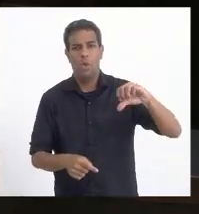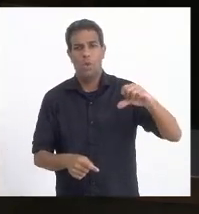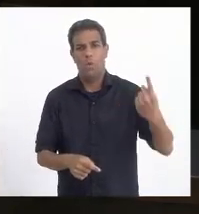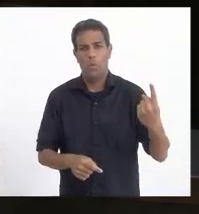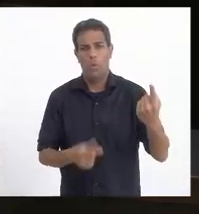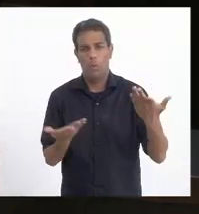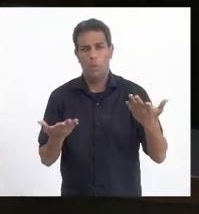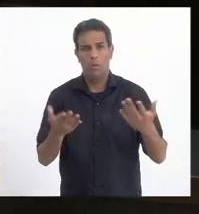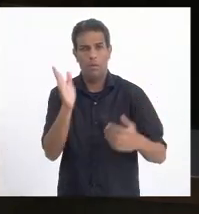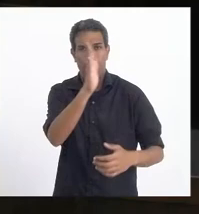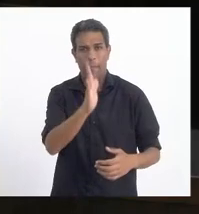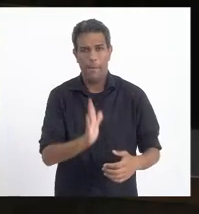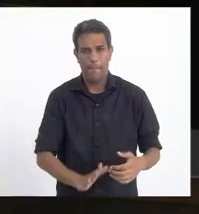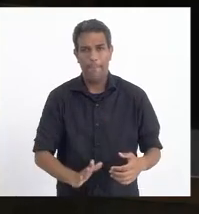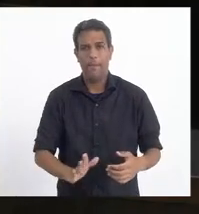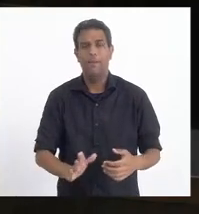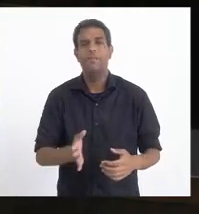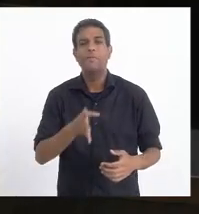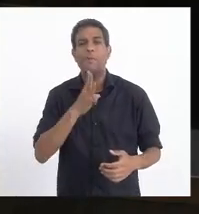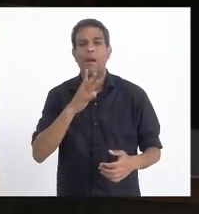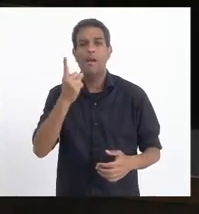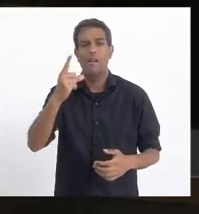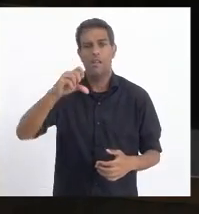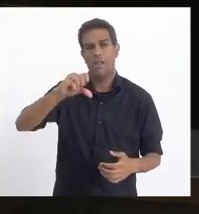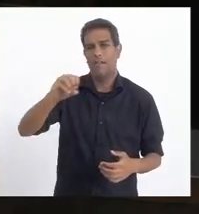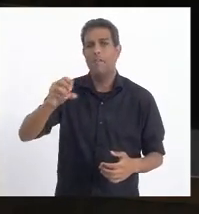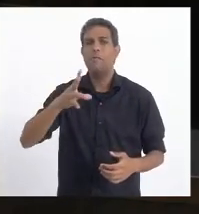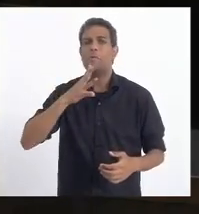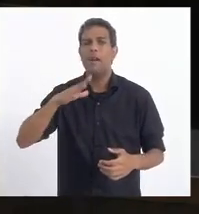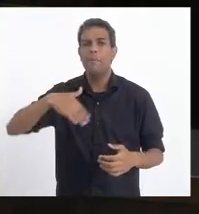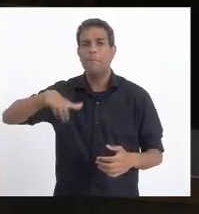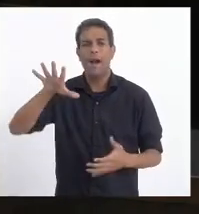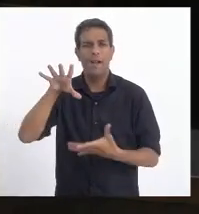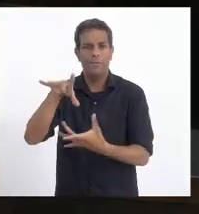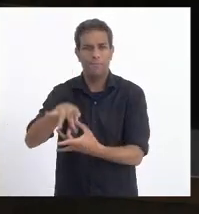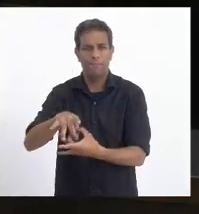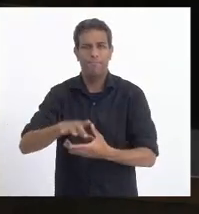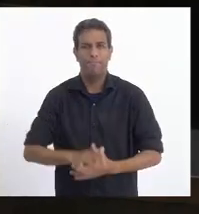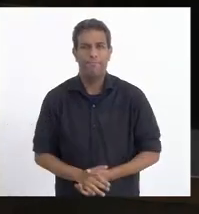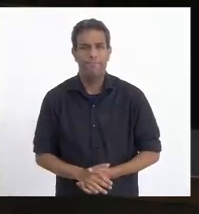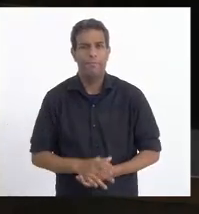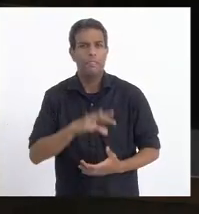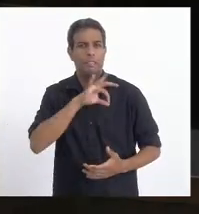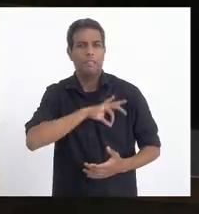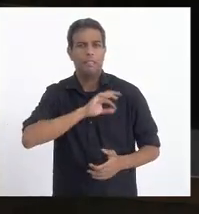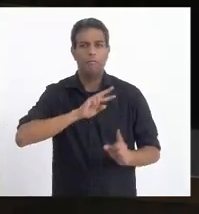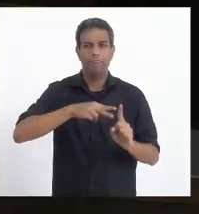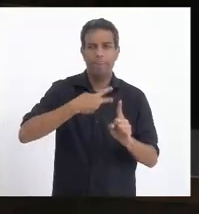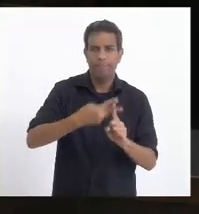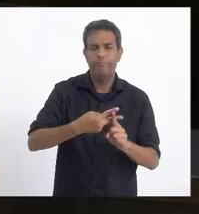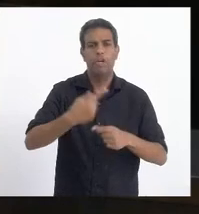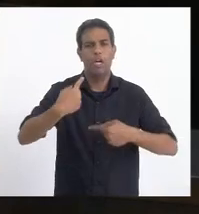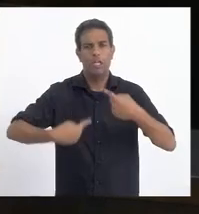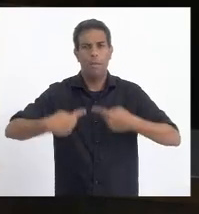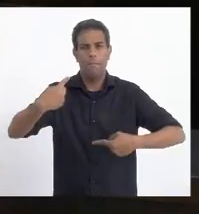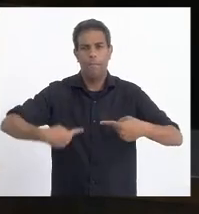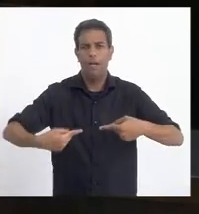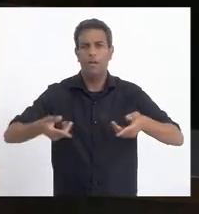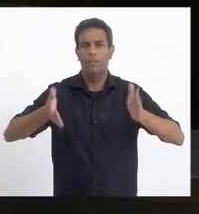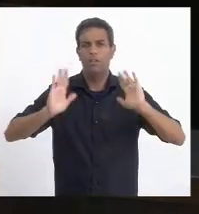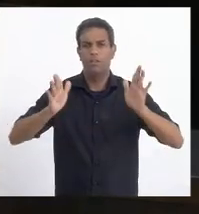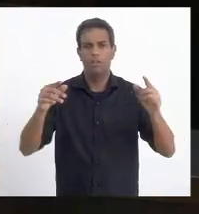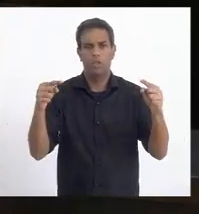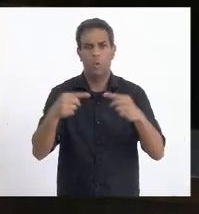aqui no no Brasil as pessoas sabem 190 liga para tudo então essa tema da gratificação acho que poderia já ser debatido